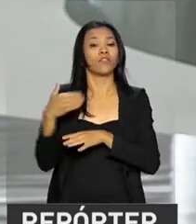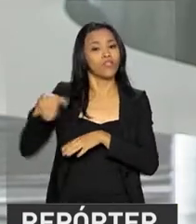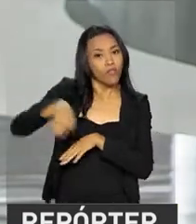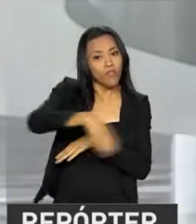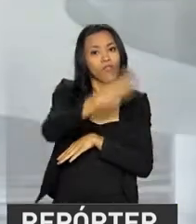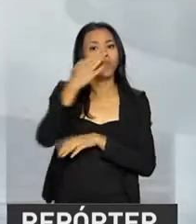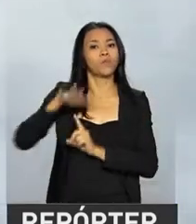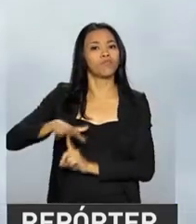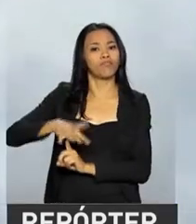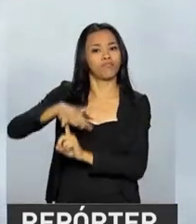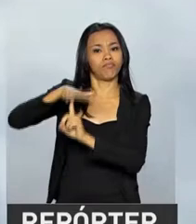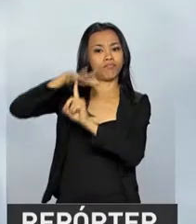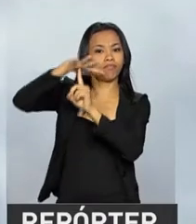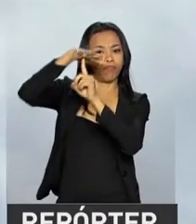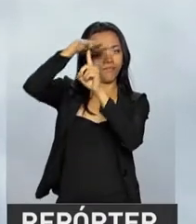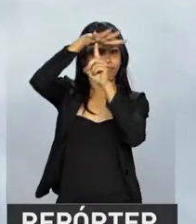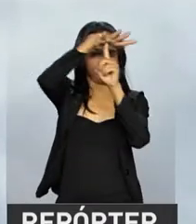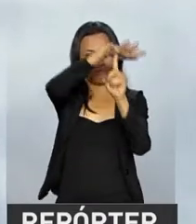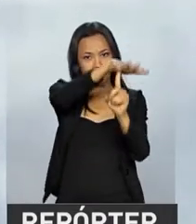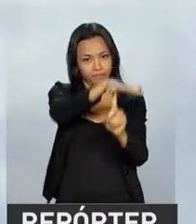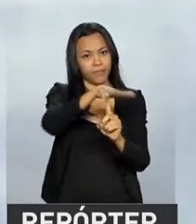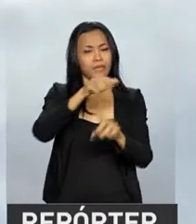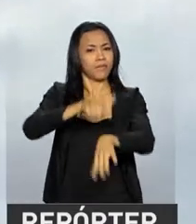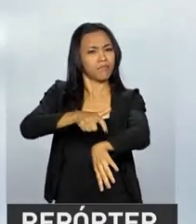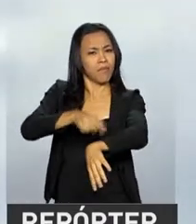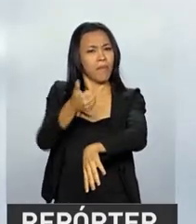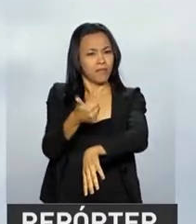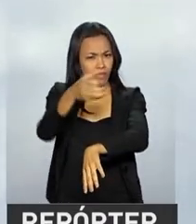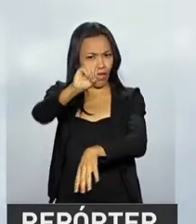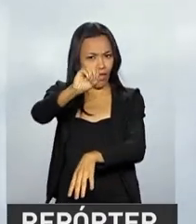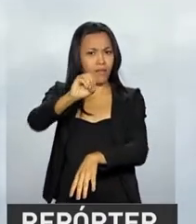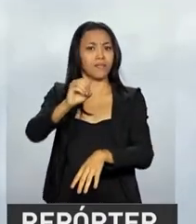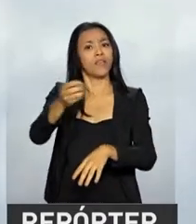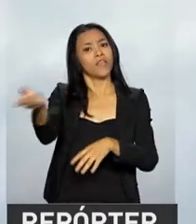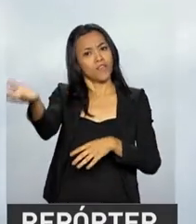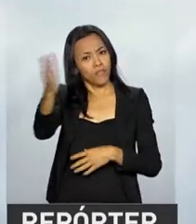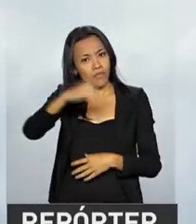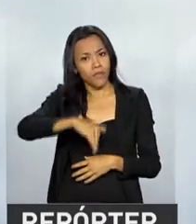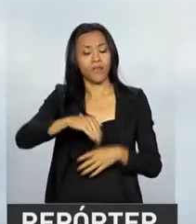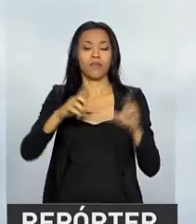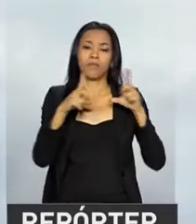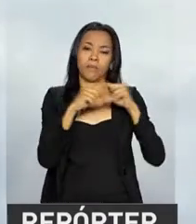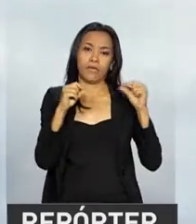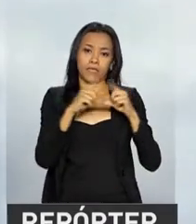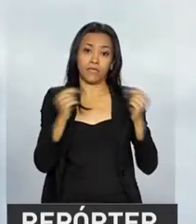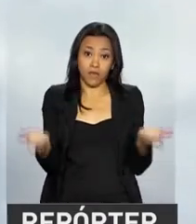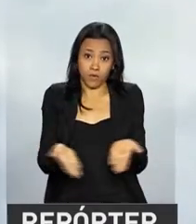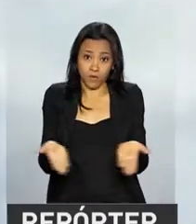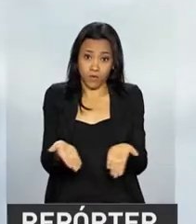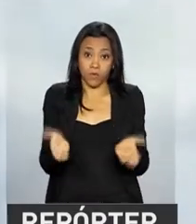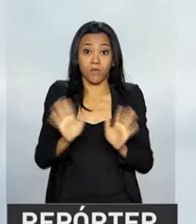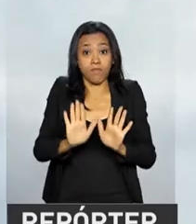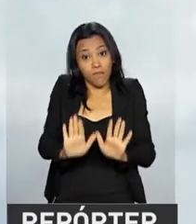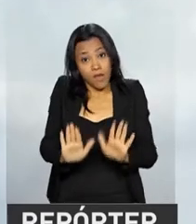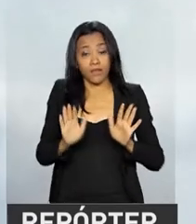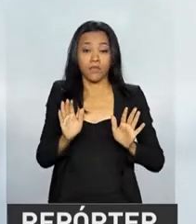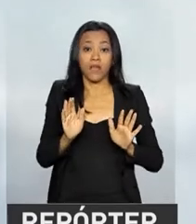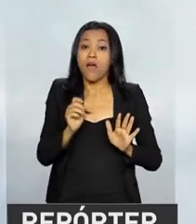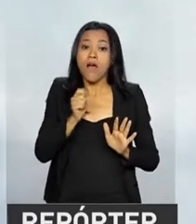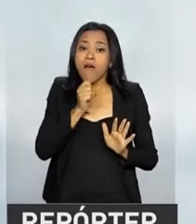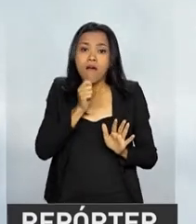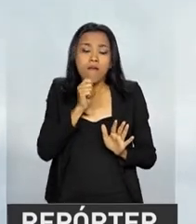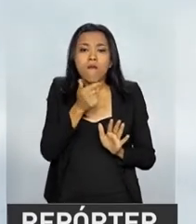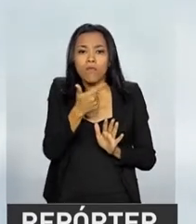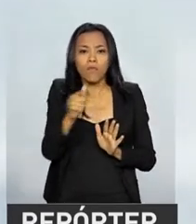de helicóptero pouco depois das 10 horas e deve seguir aqui para Brasília ainda hoje. Mas, por enquanto, ele não tem